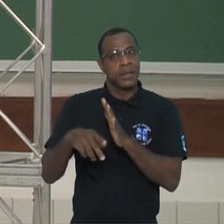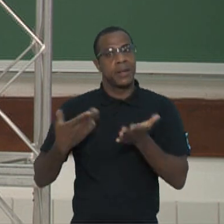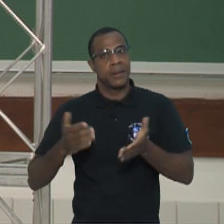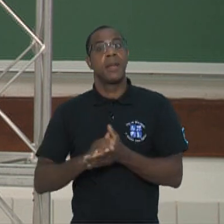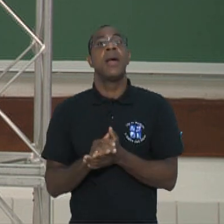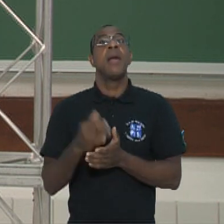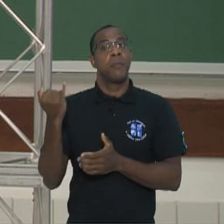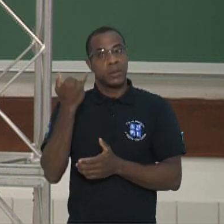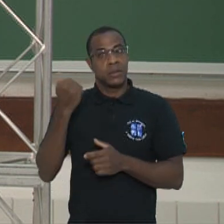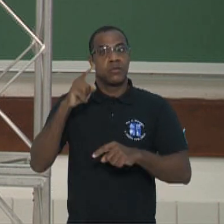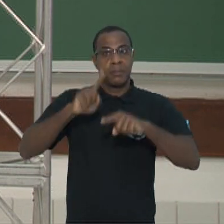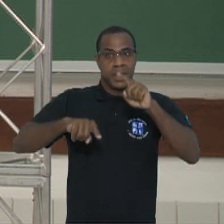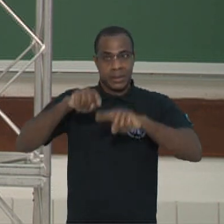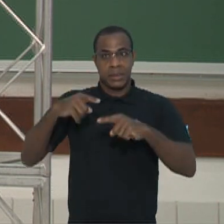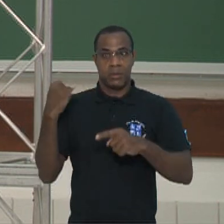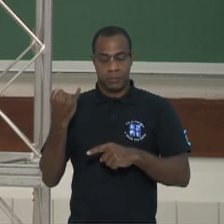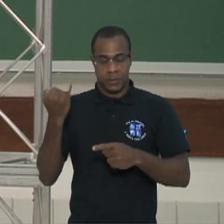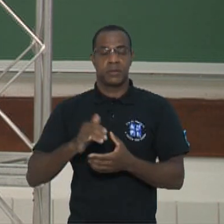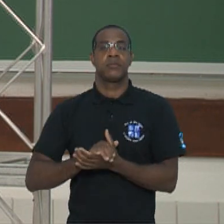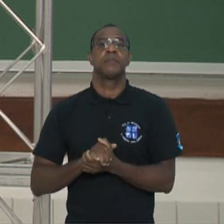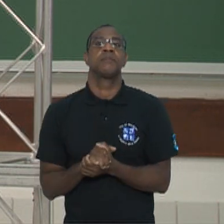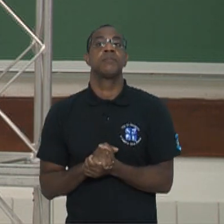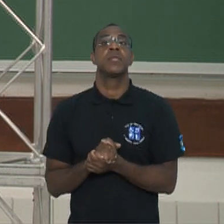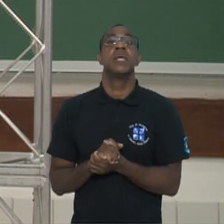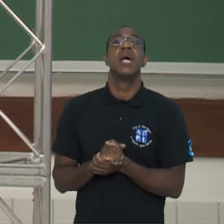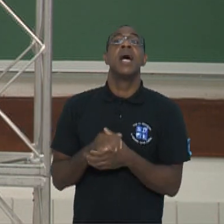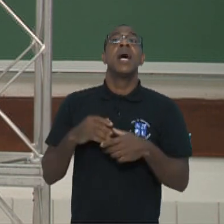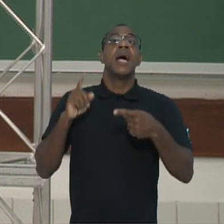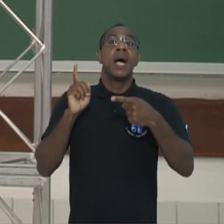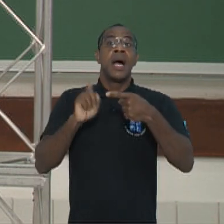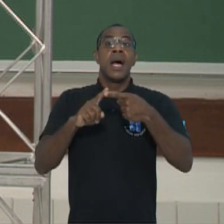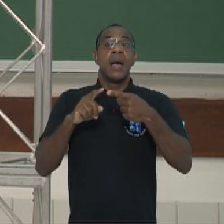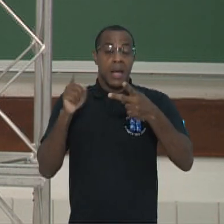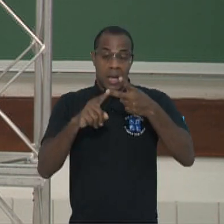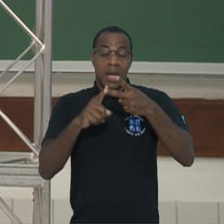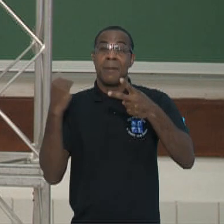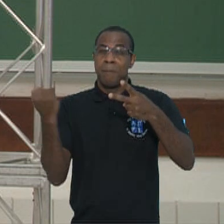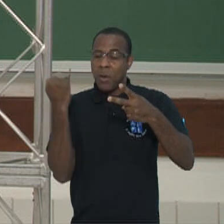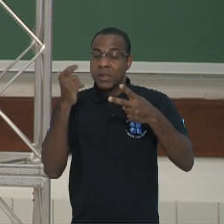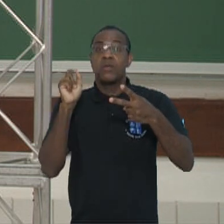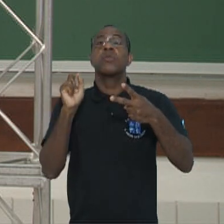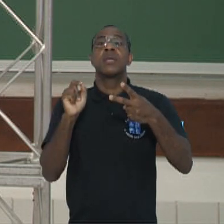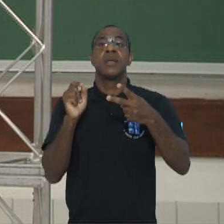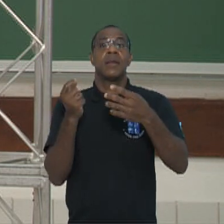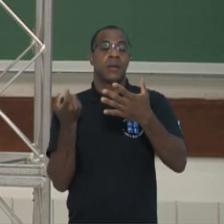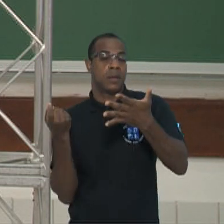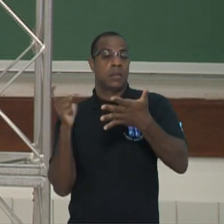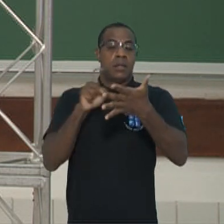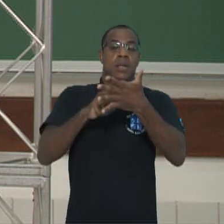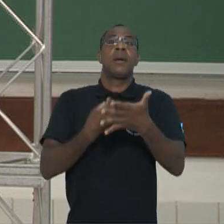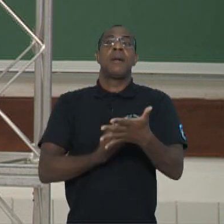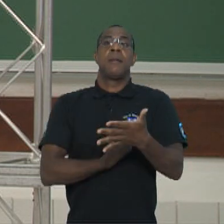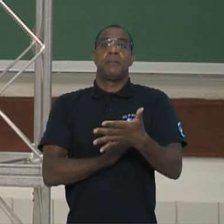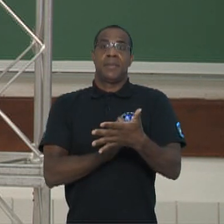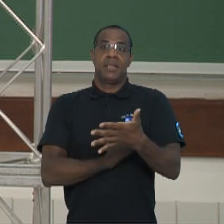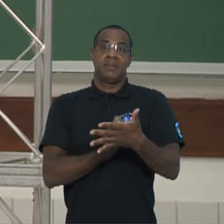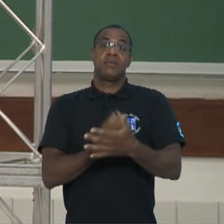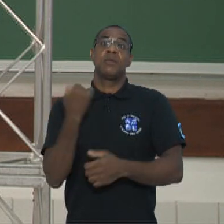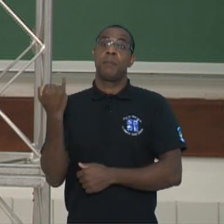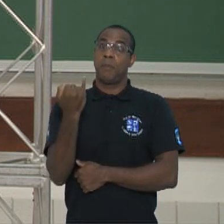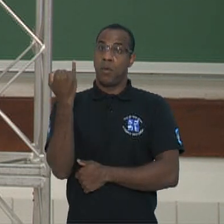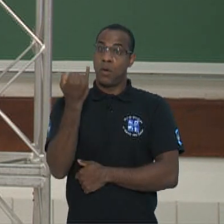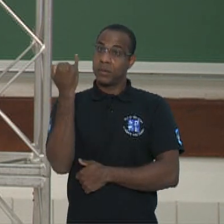material na mão. Outra coisa muito importante, registrem a presença de vocês no aplicativo. Entrem lá no Classroom